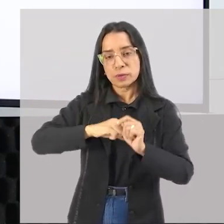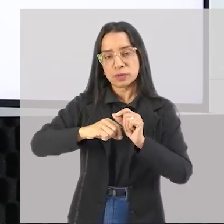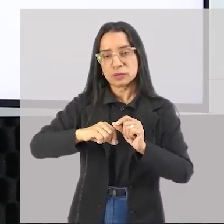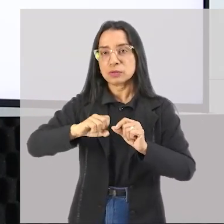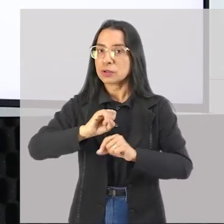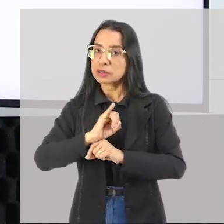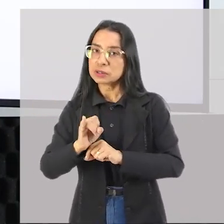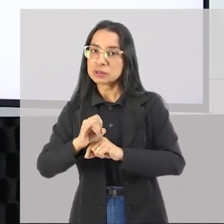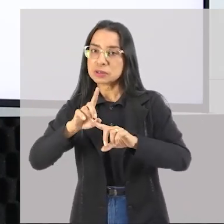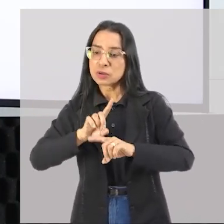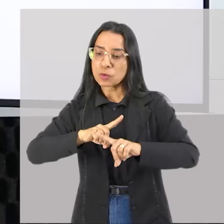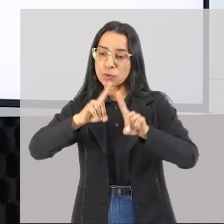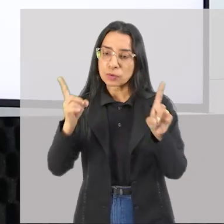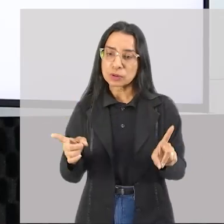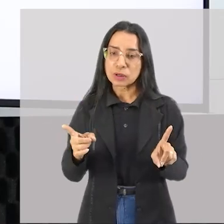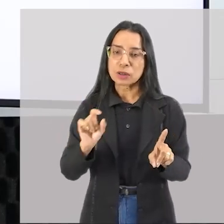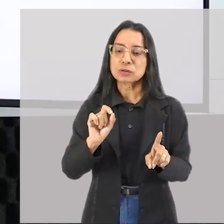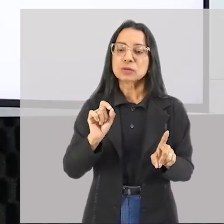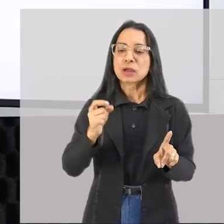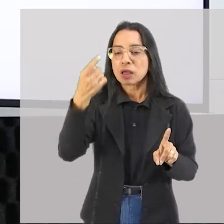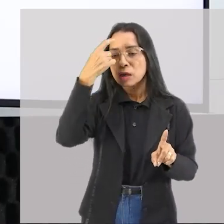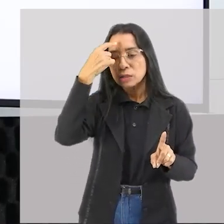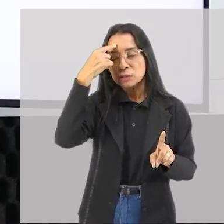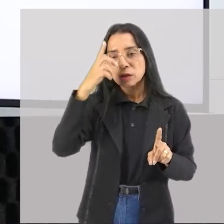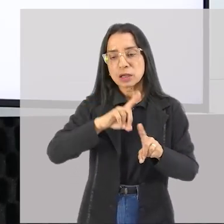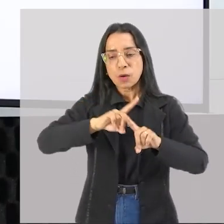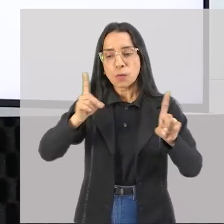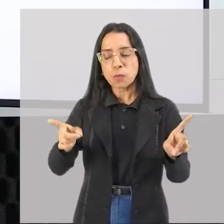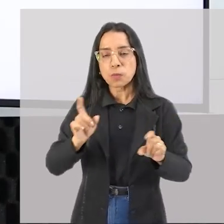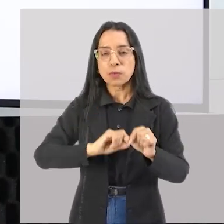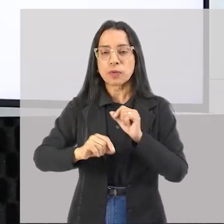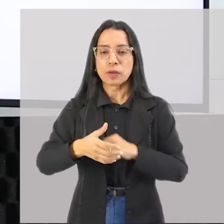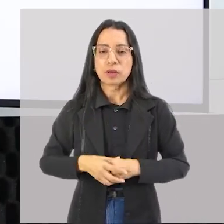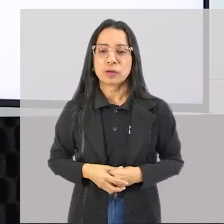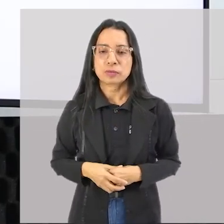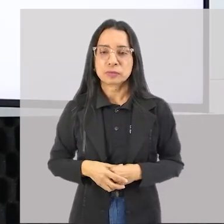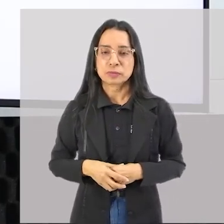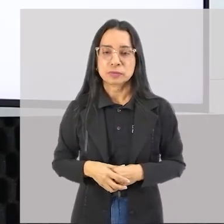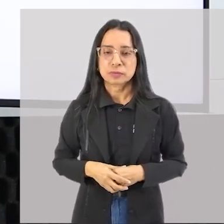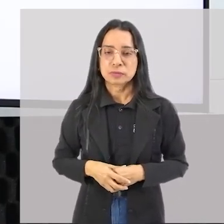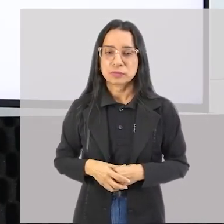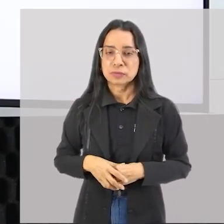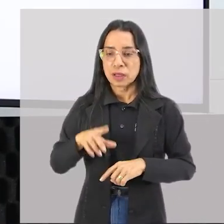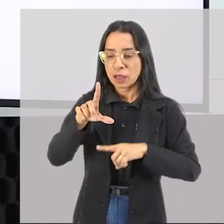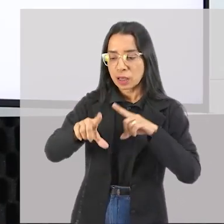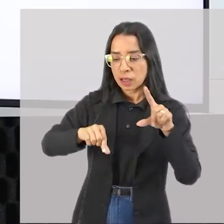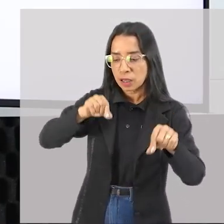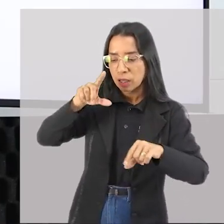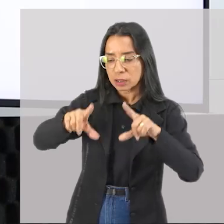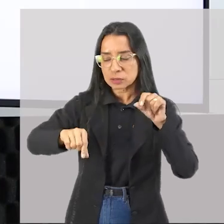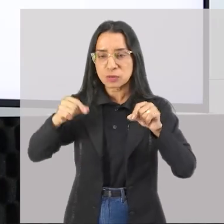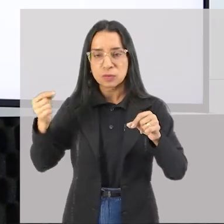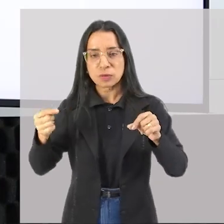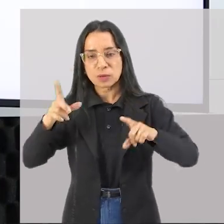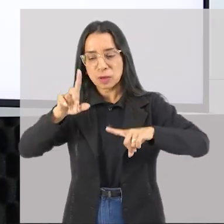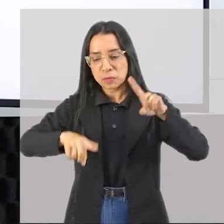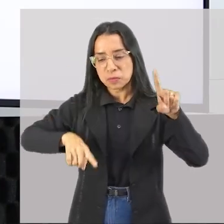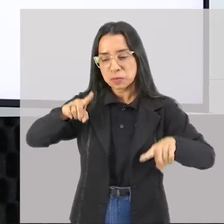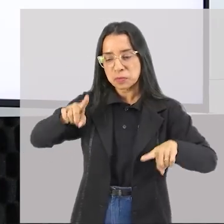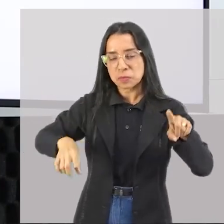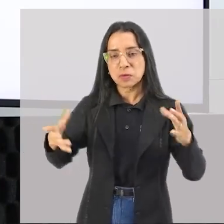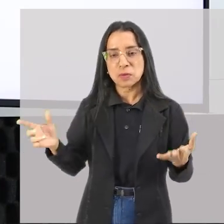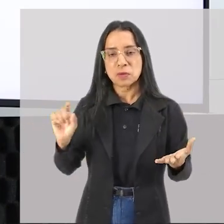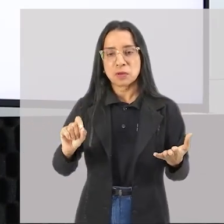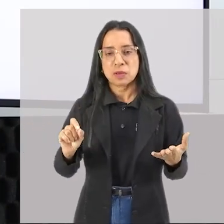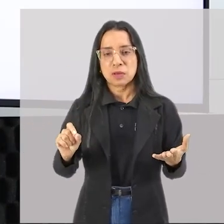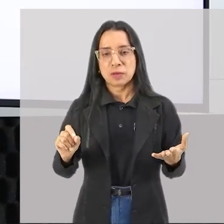de oposição. Or, alternância. Você pode assistir TV ou jogar videogame. Então, uma das duas.